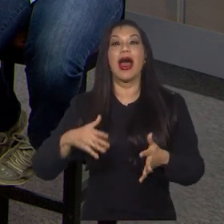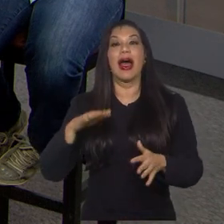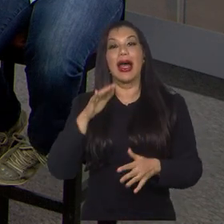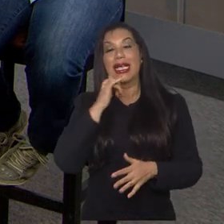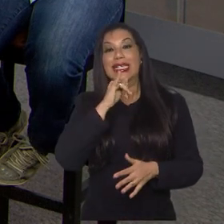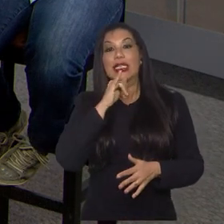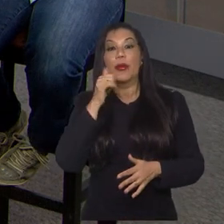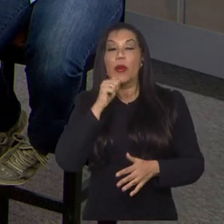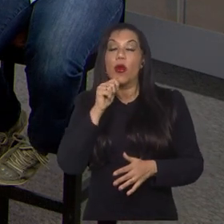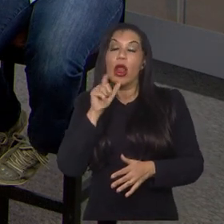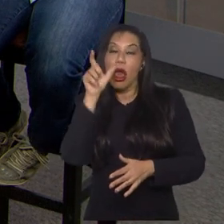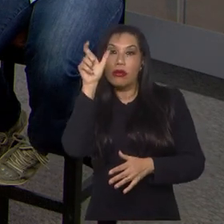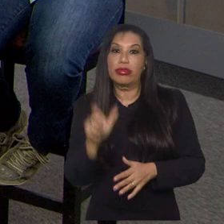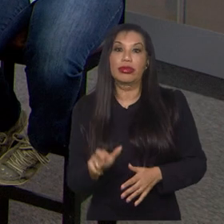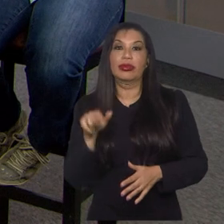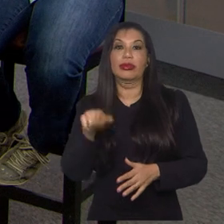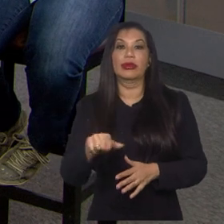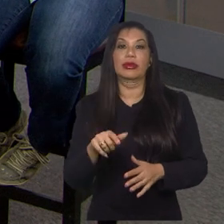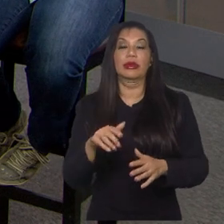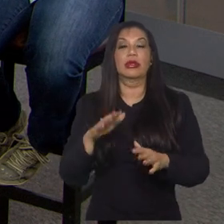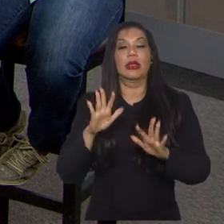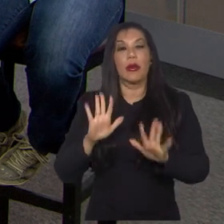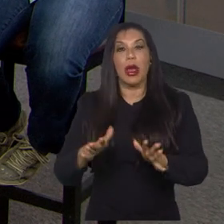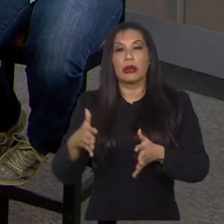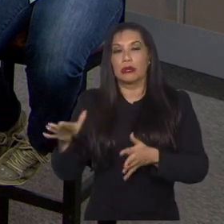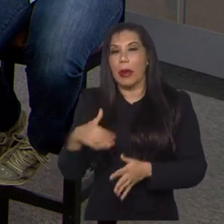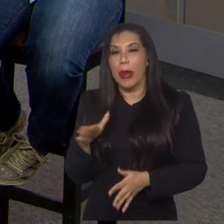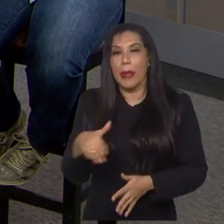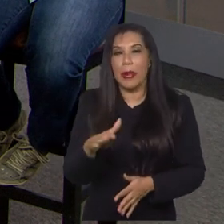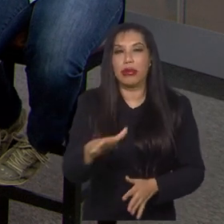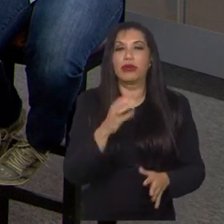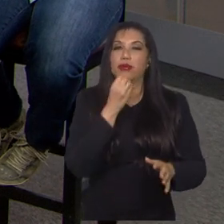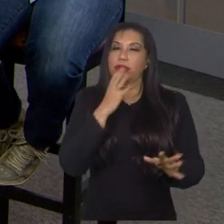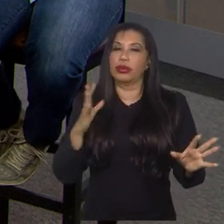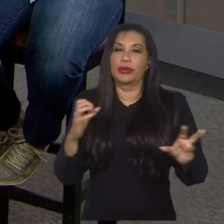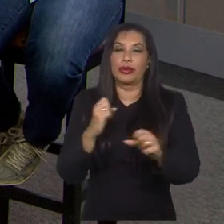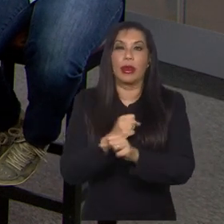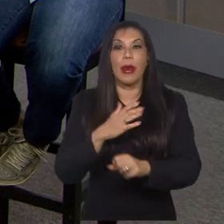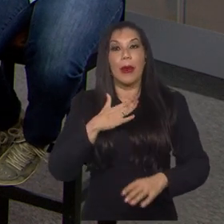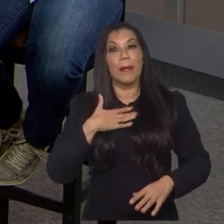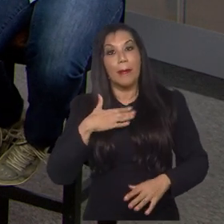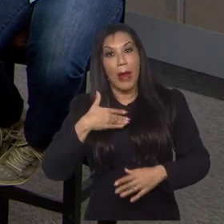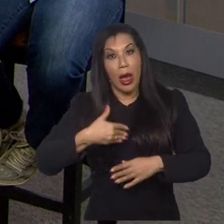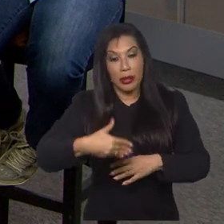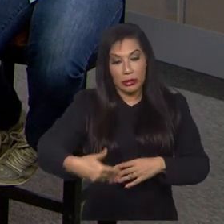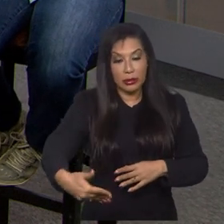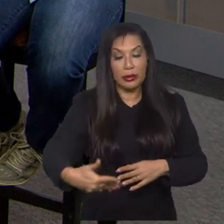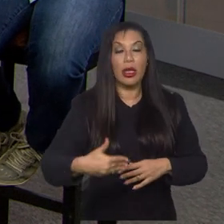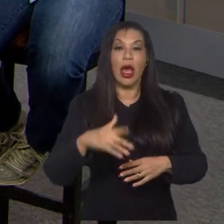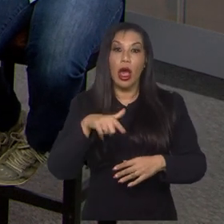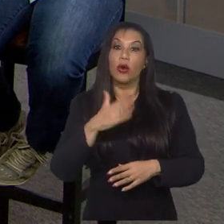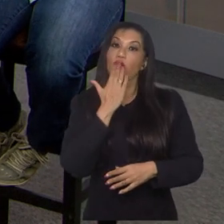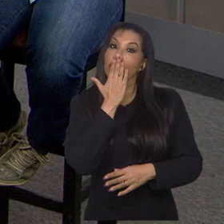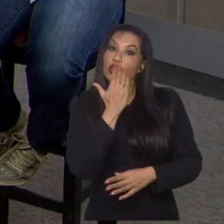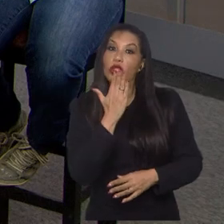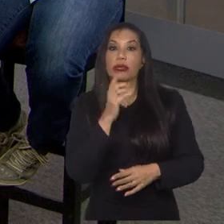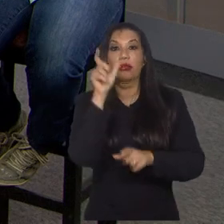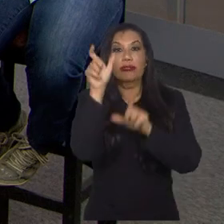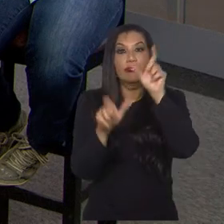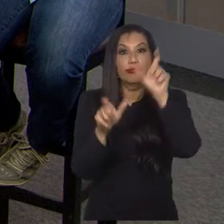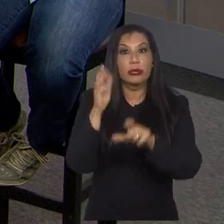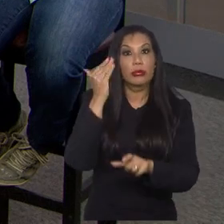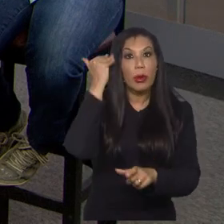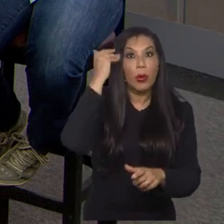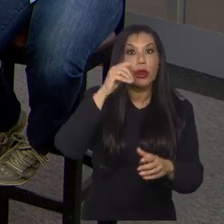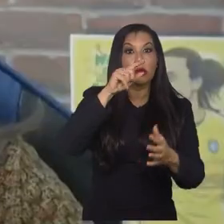Frida Leonardsen-Mono, do Arsenal, fez belíssima temporada. Então, do meio para frente, é um time que teve muitos